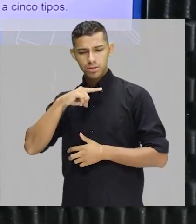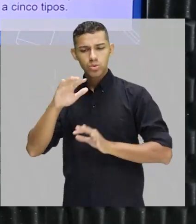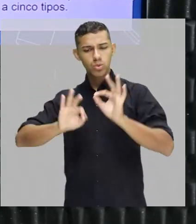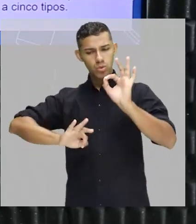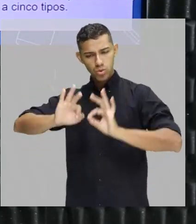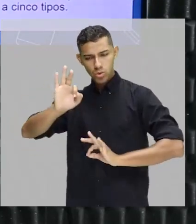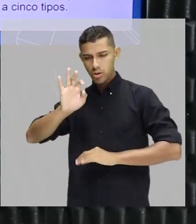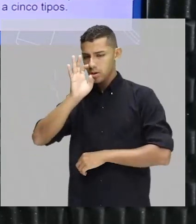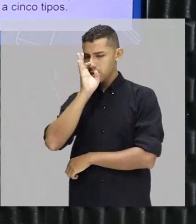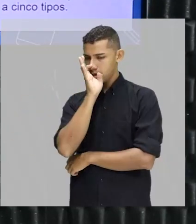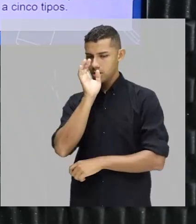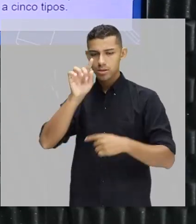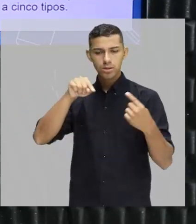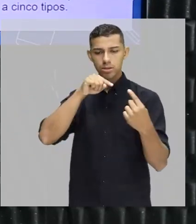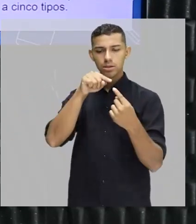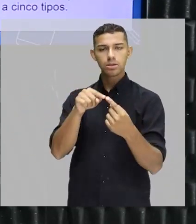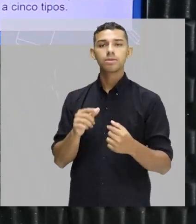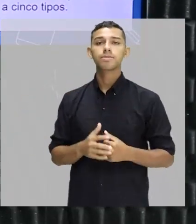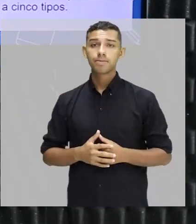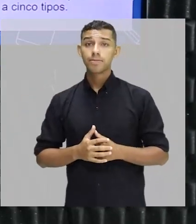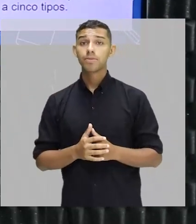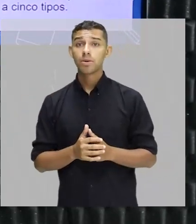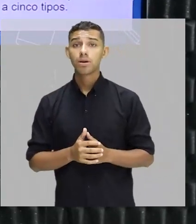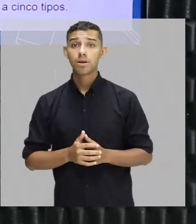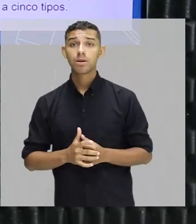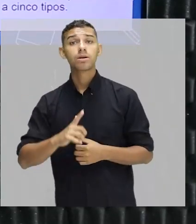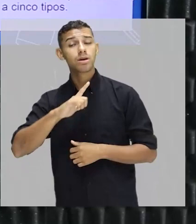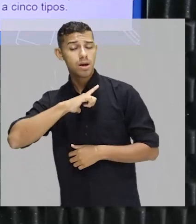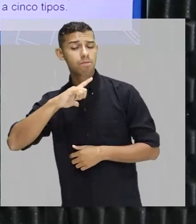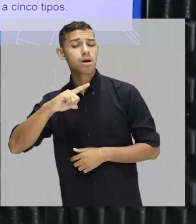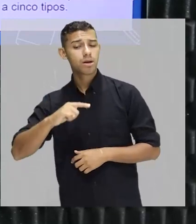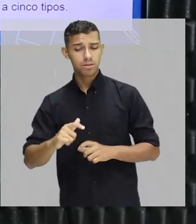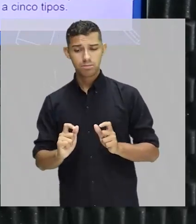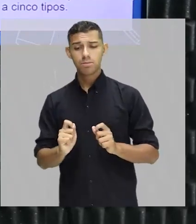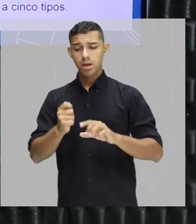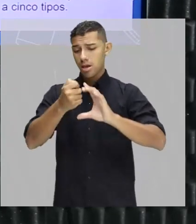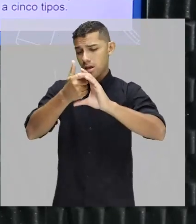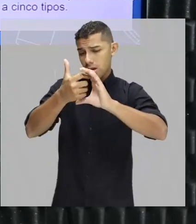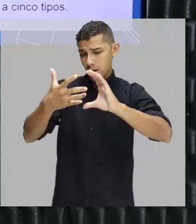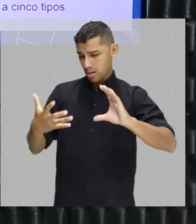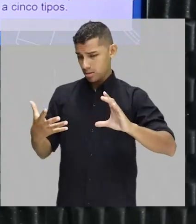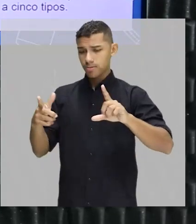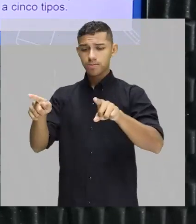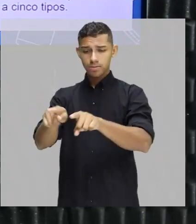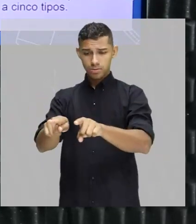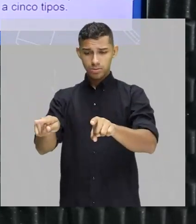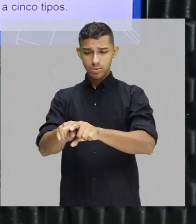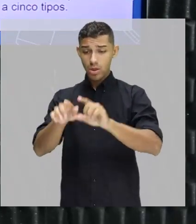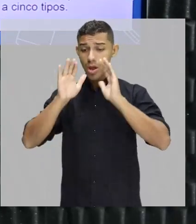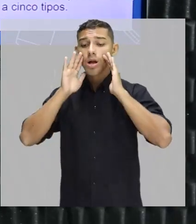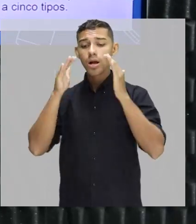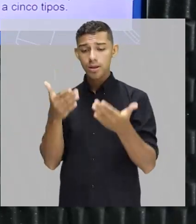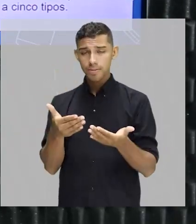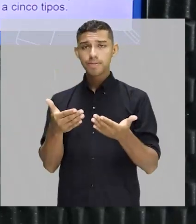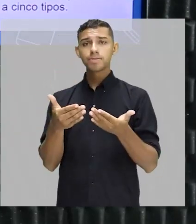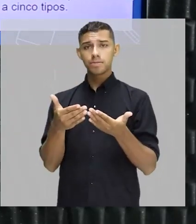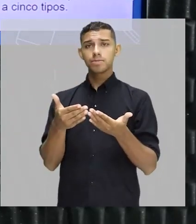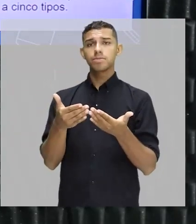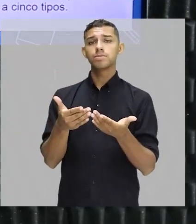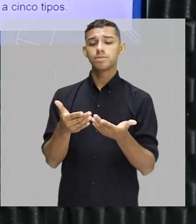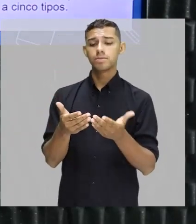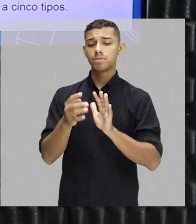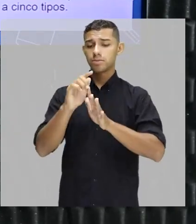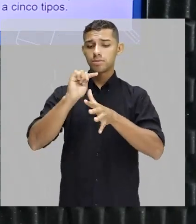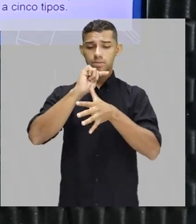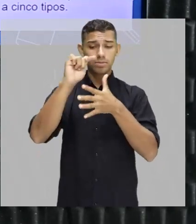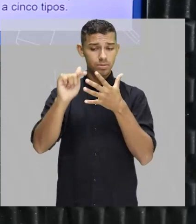um objetivo específico. E, claro, possui características que são peculiares àquele gênero textual. Cada